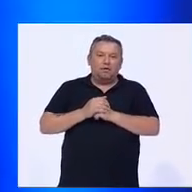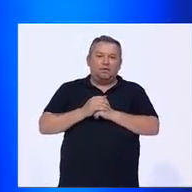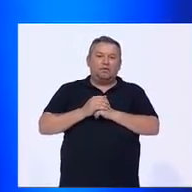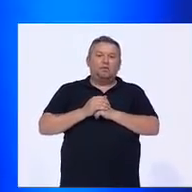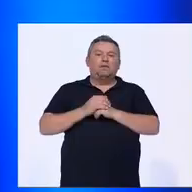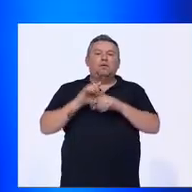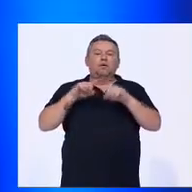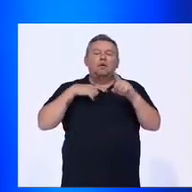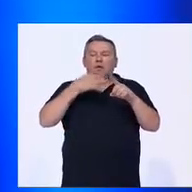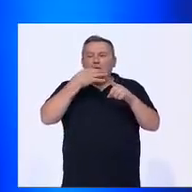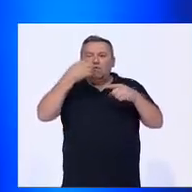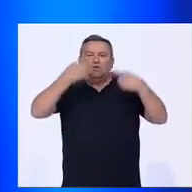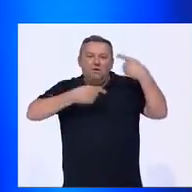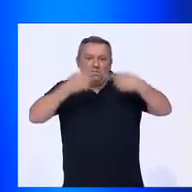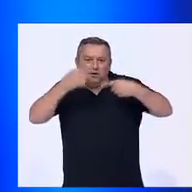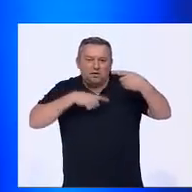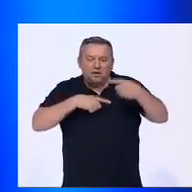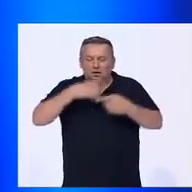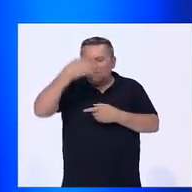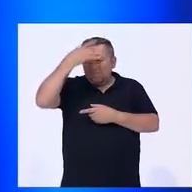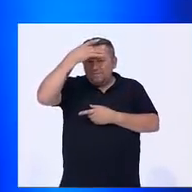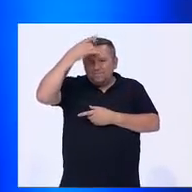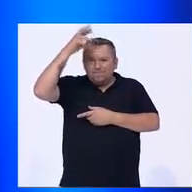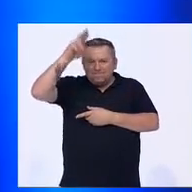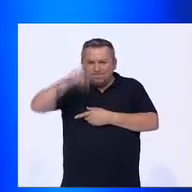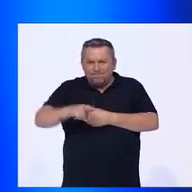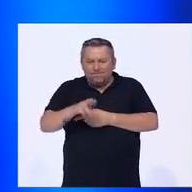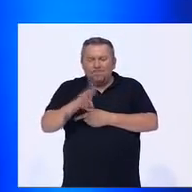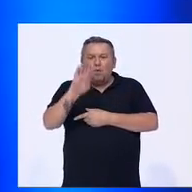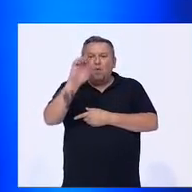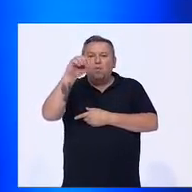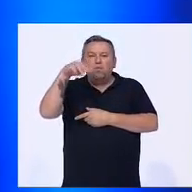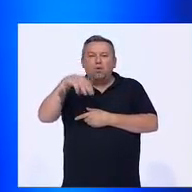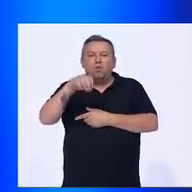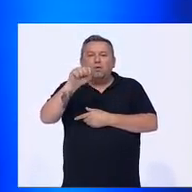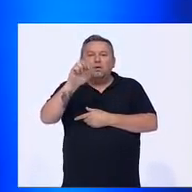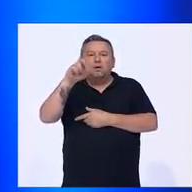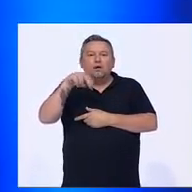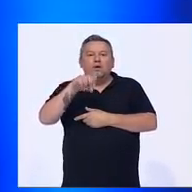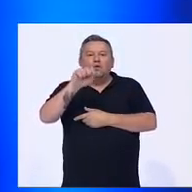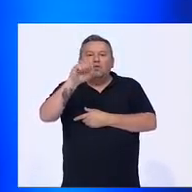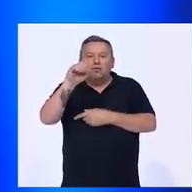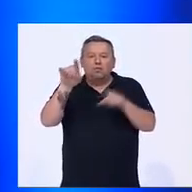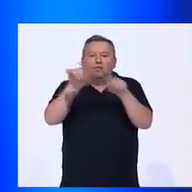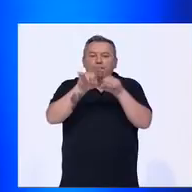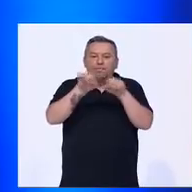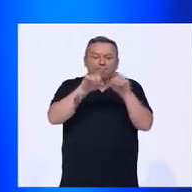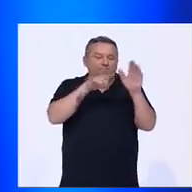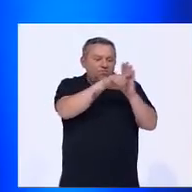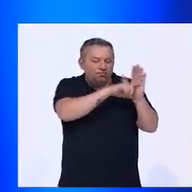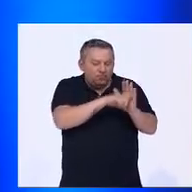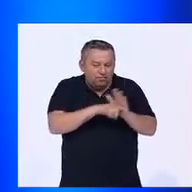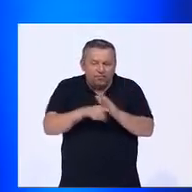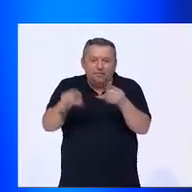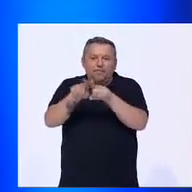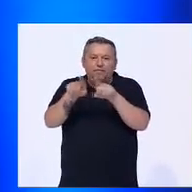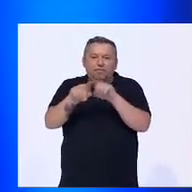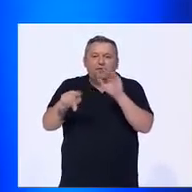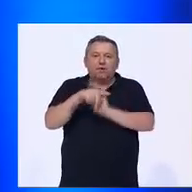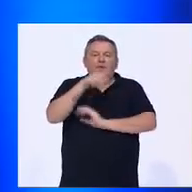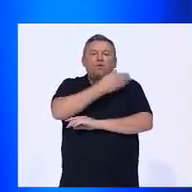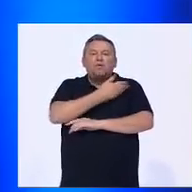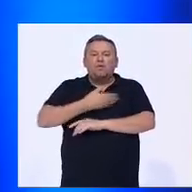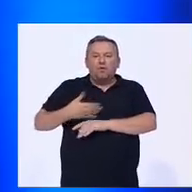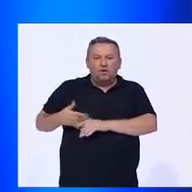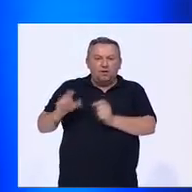Mariana, têm que ir pela racionalidade, pelo bom senso da distribuição, exploração estatal e a distribuição por empresas que